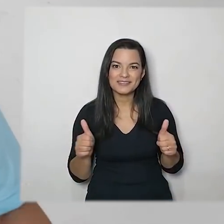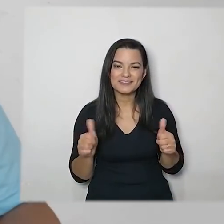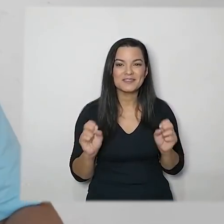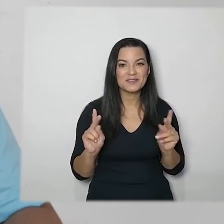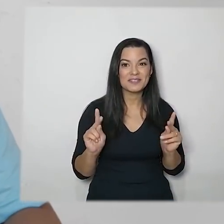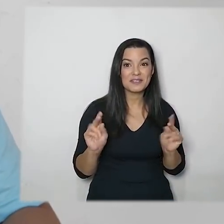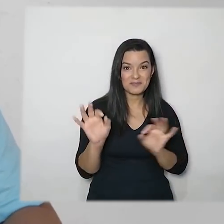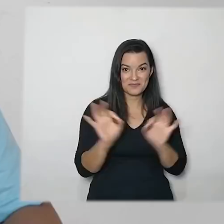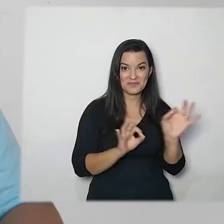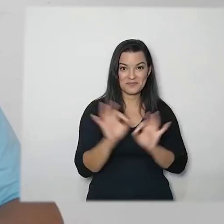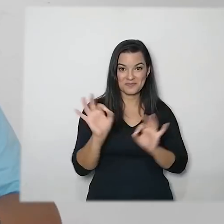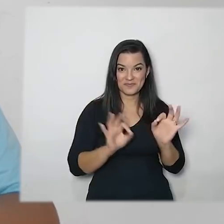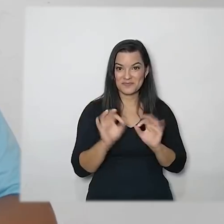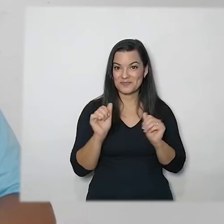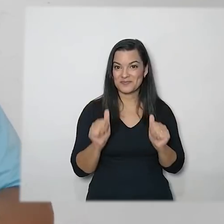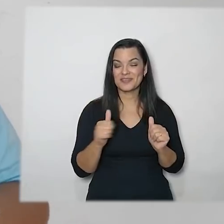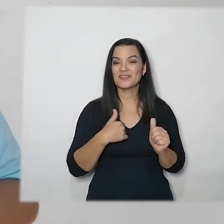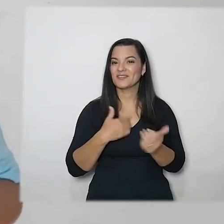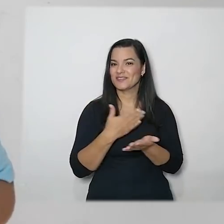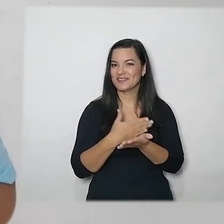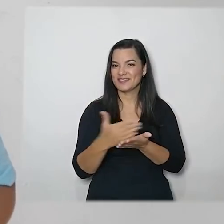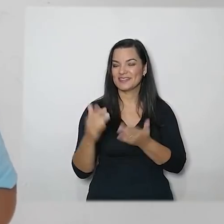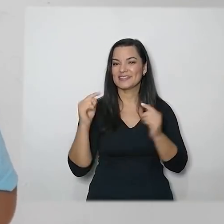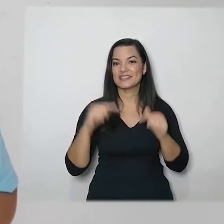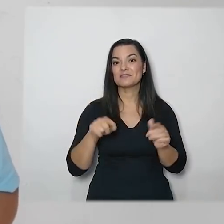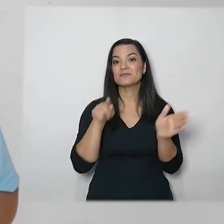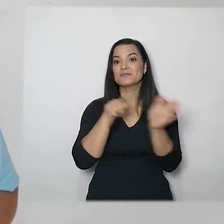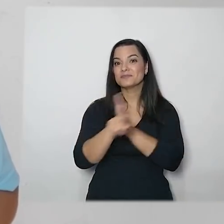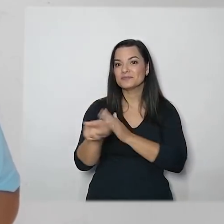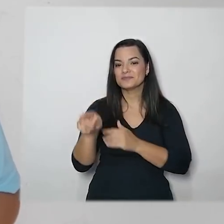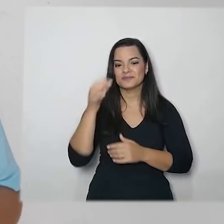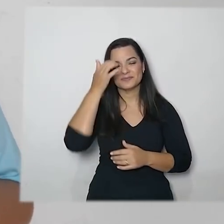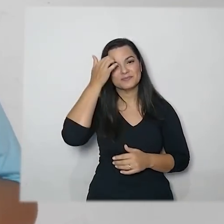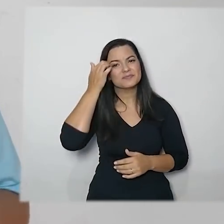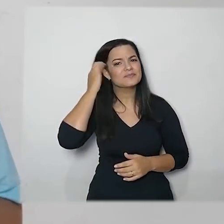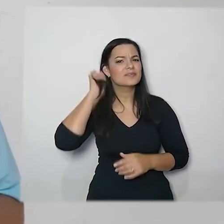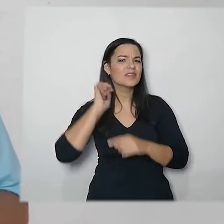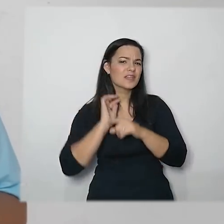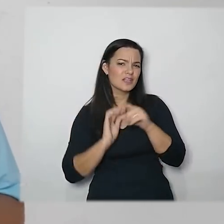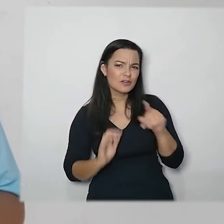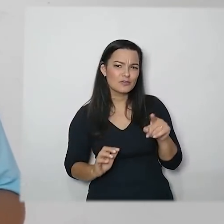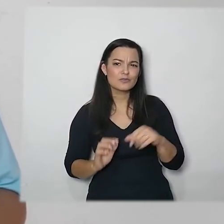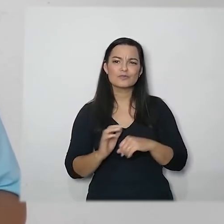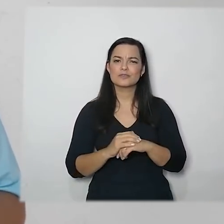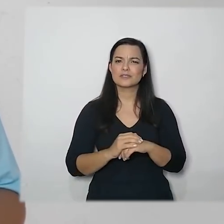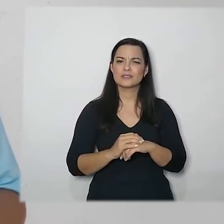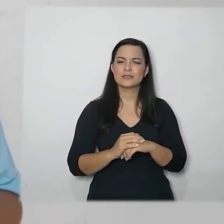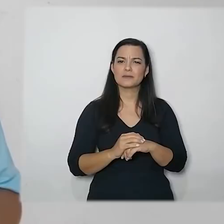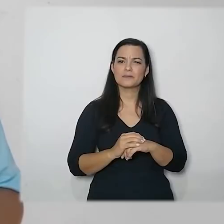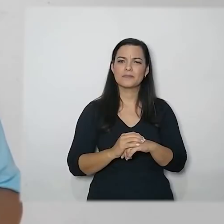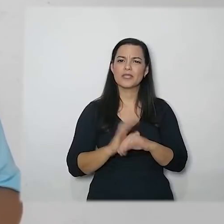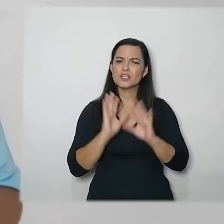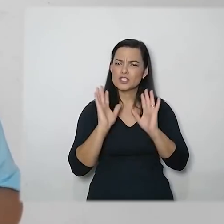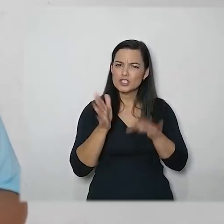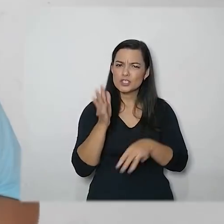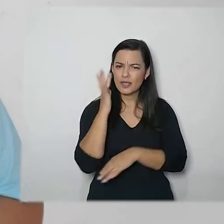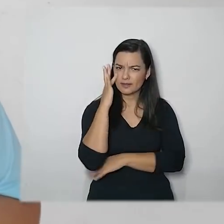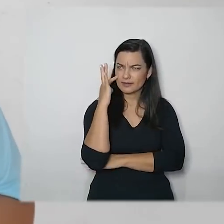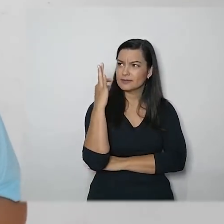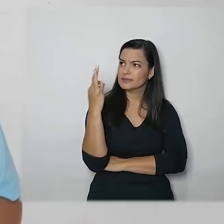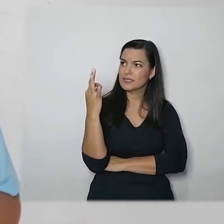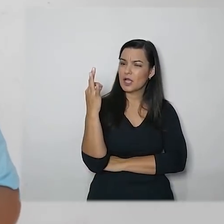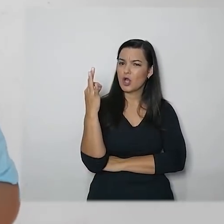Prontos? Preparados? Então já vou começar com uma pergunta. Você já parou para